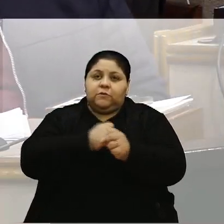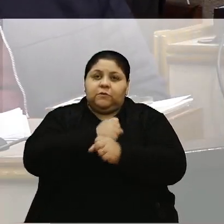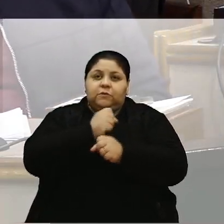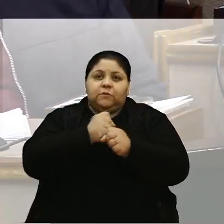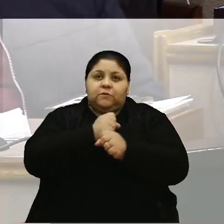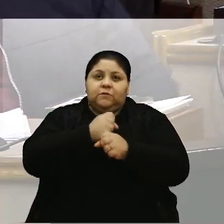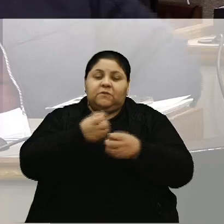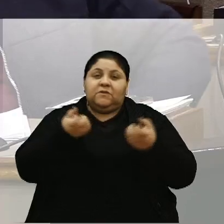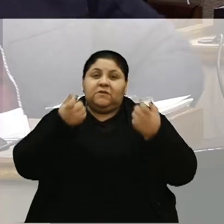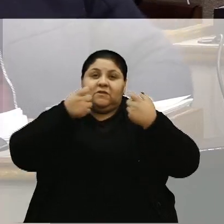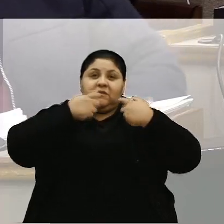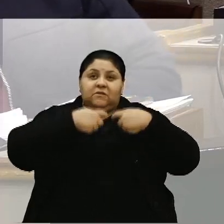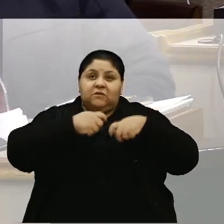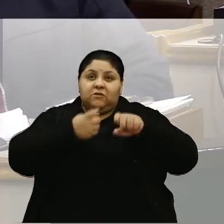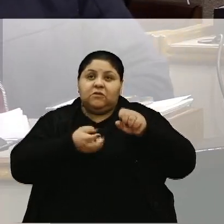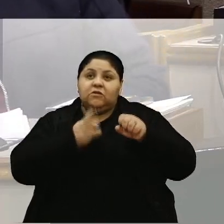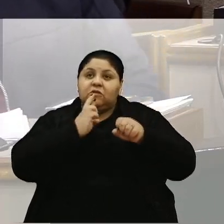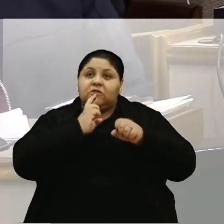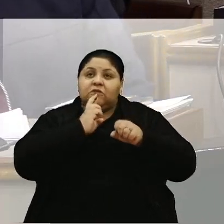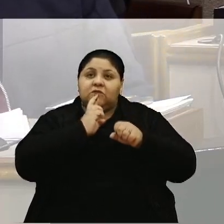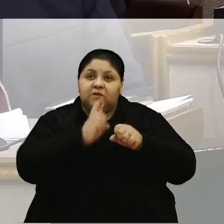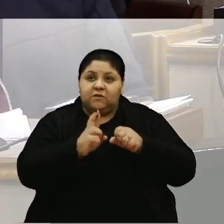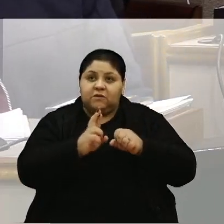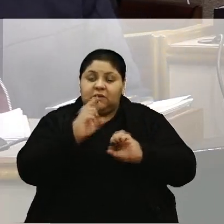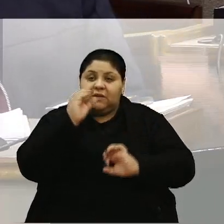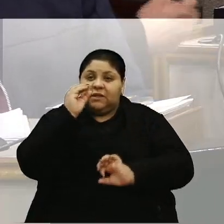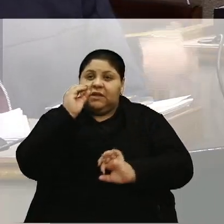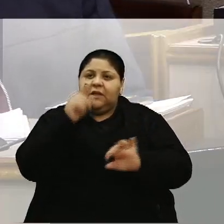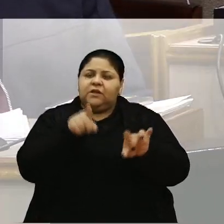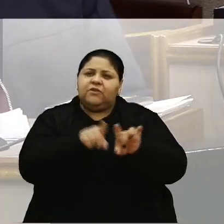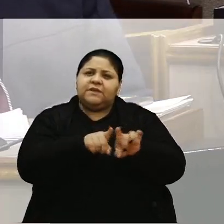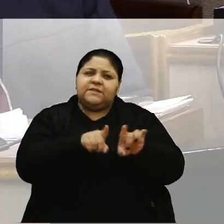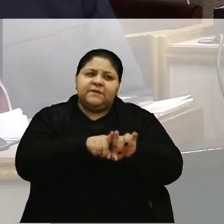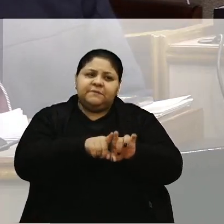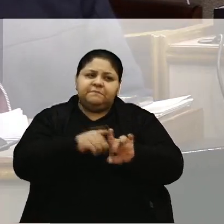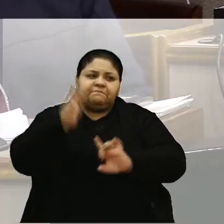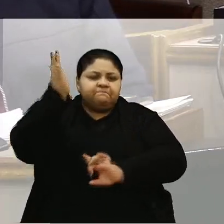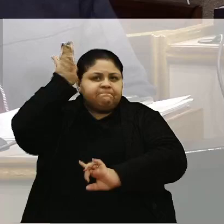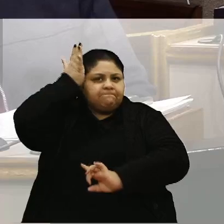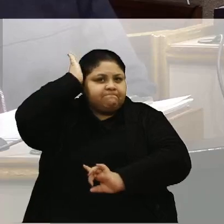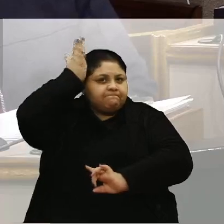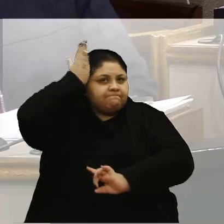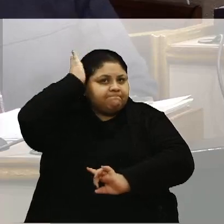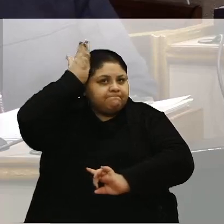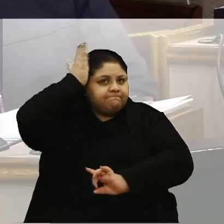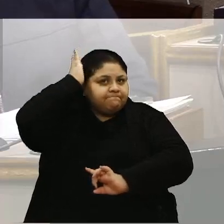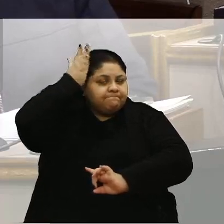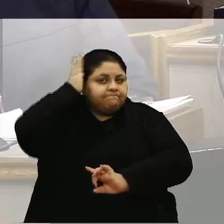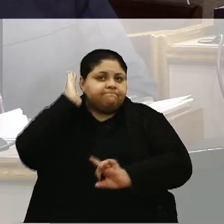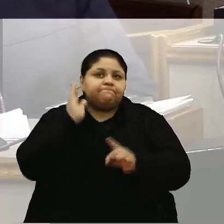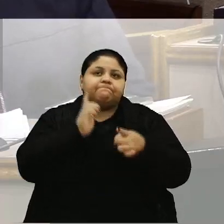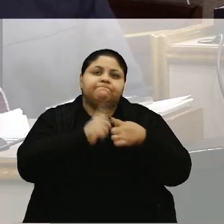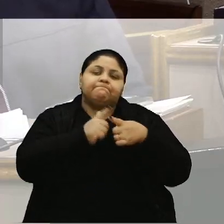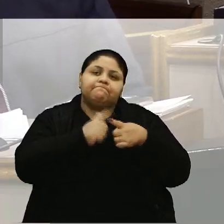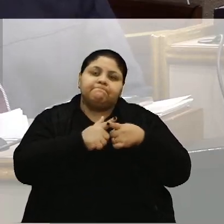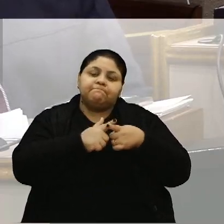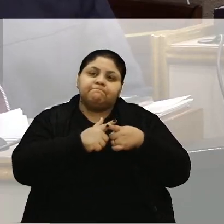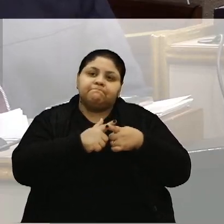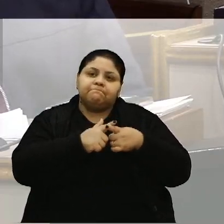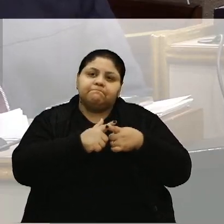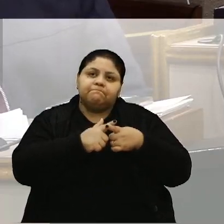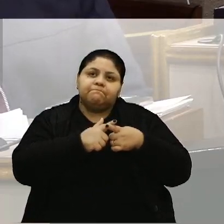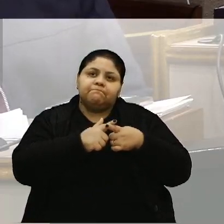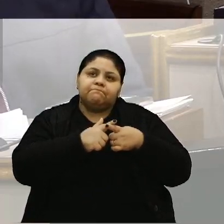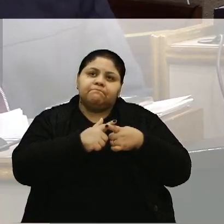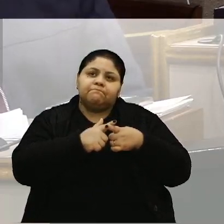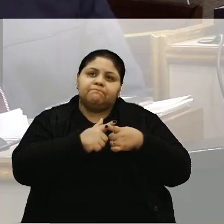a resposta imediata à tamanha ignorância, e foi um fato que foi ocorrido, que